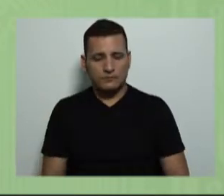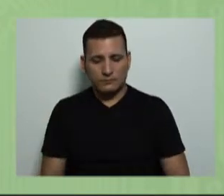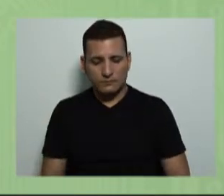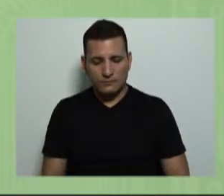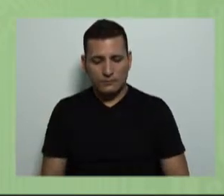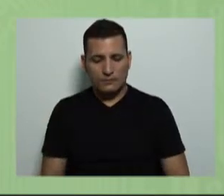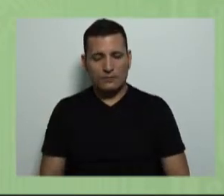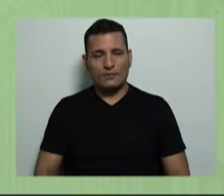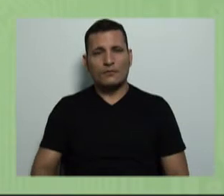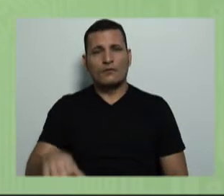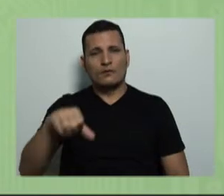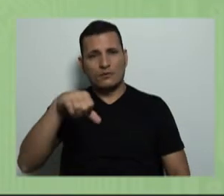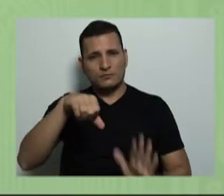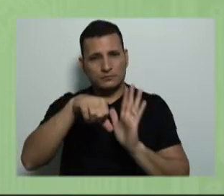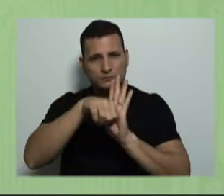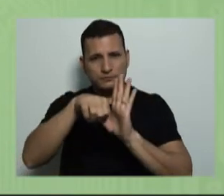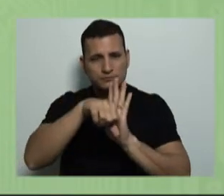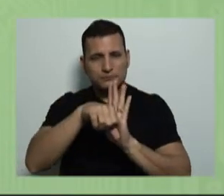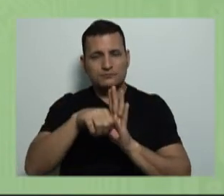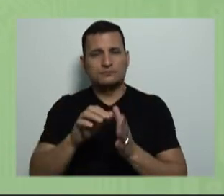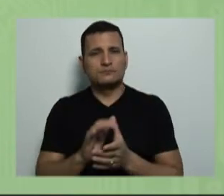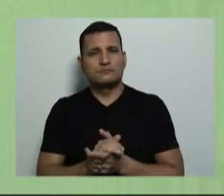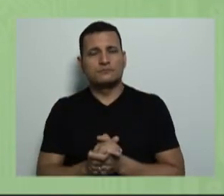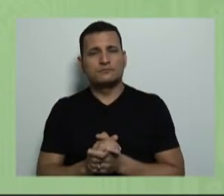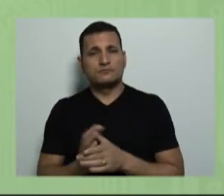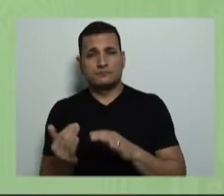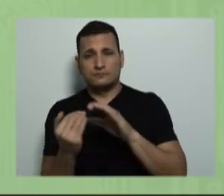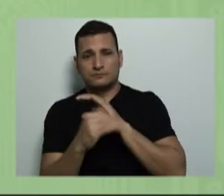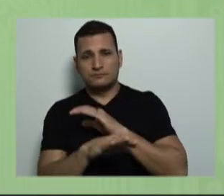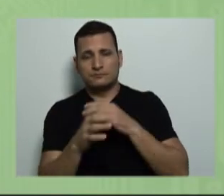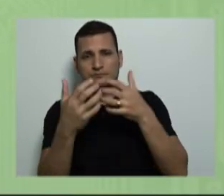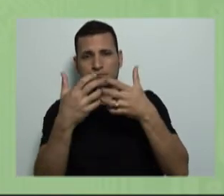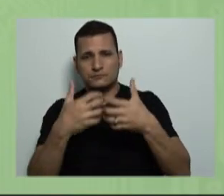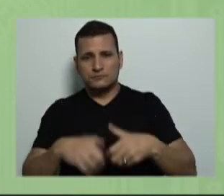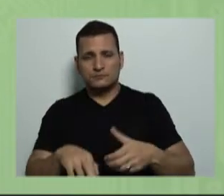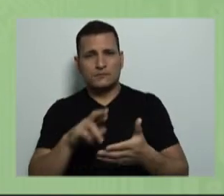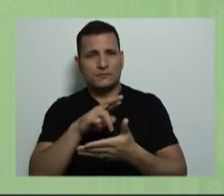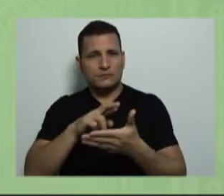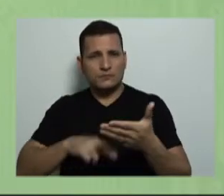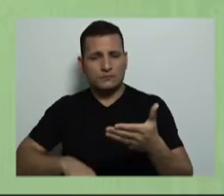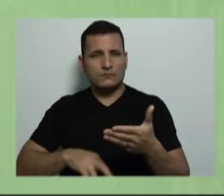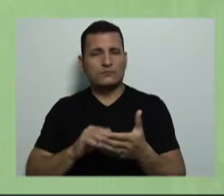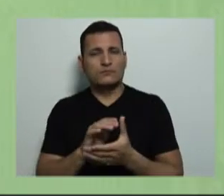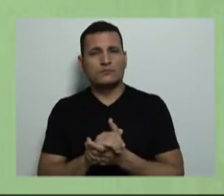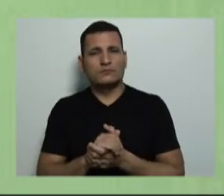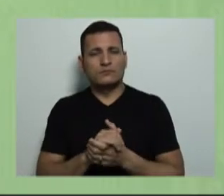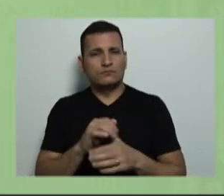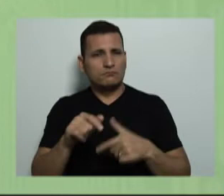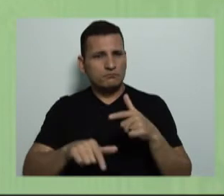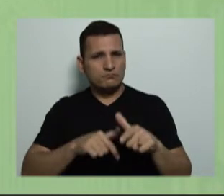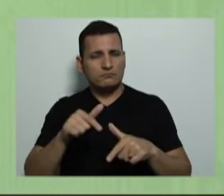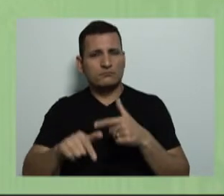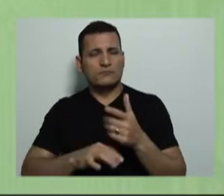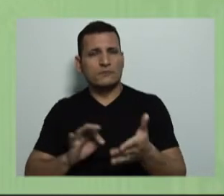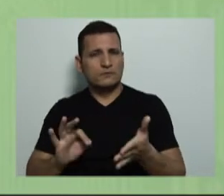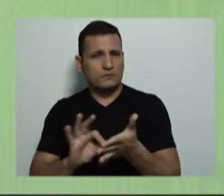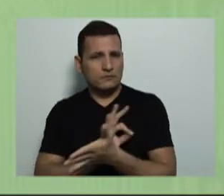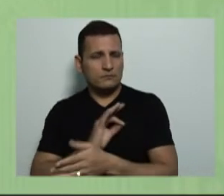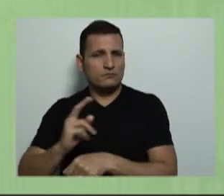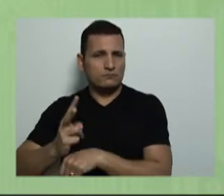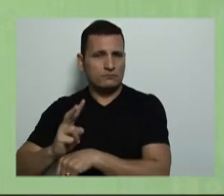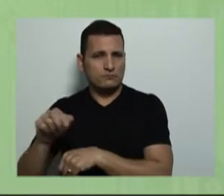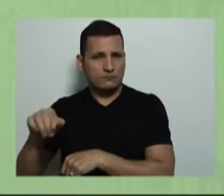Nono, enviar ao Instituto Federal de Rondônia relatório de atividades assinado pelo